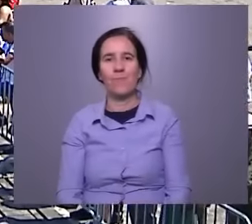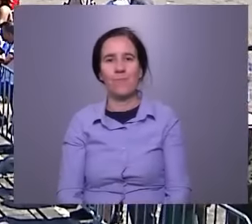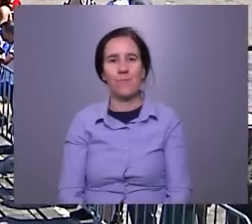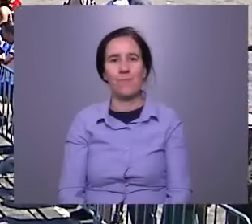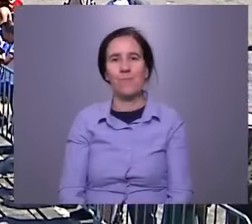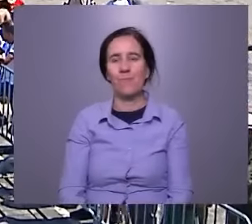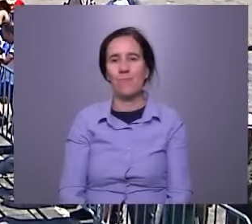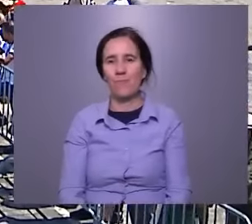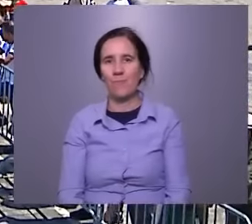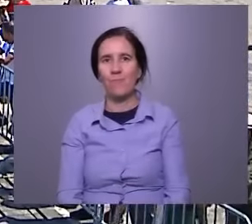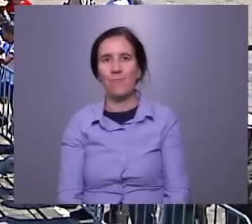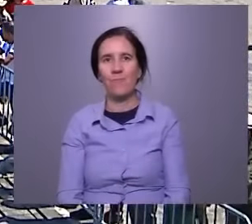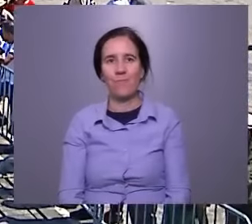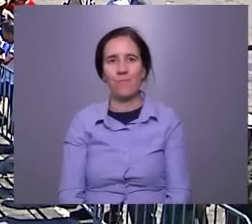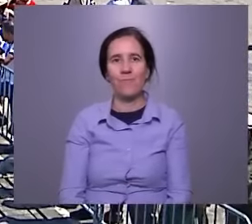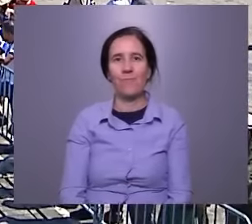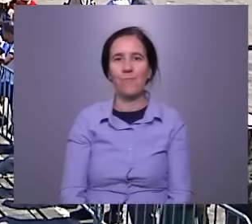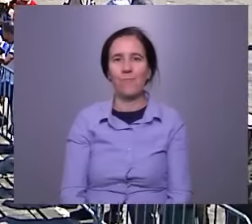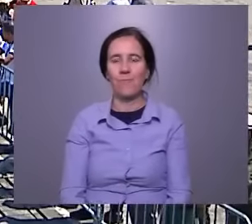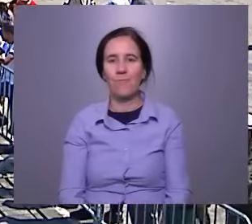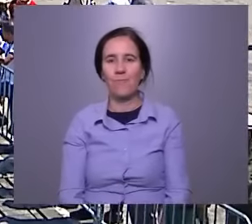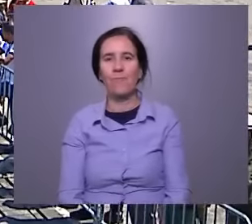mesmo Senhor.